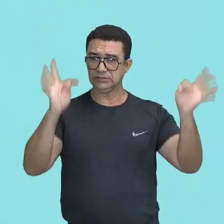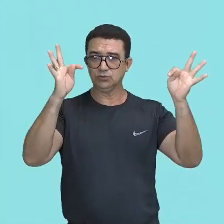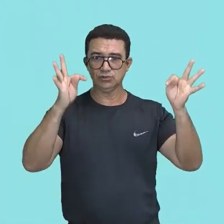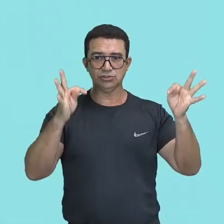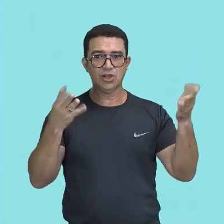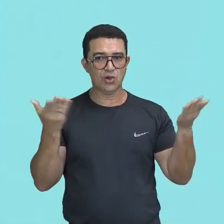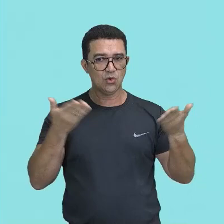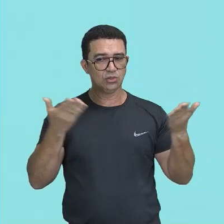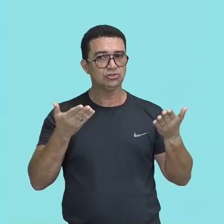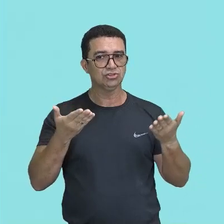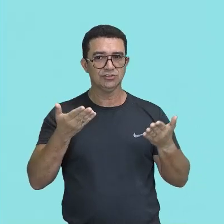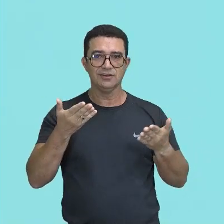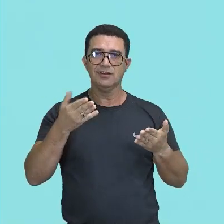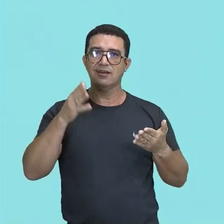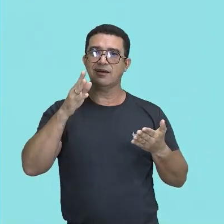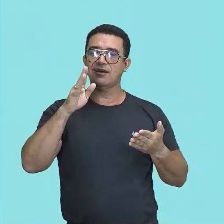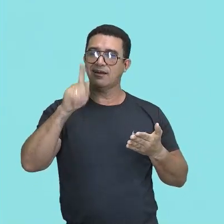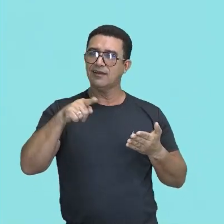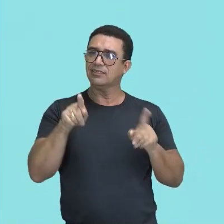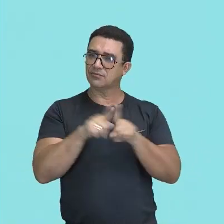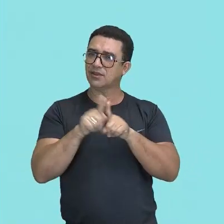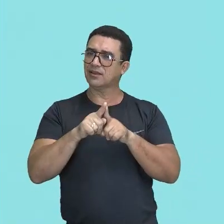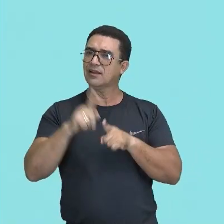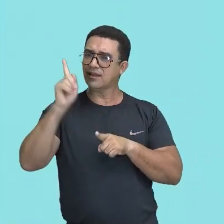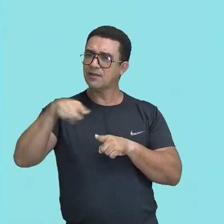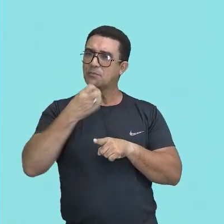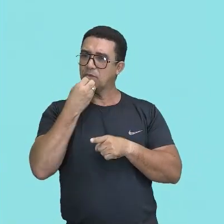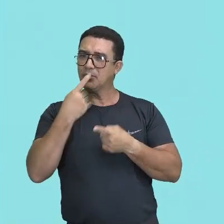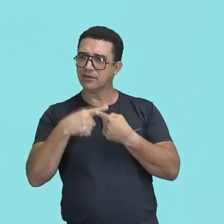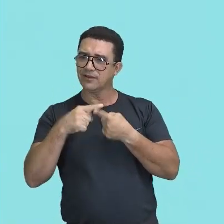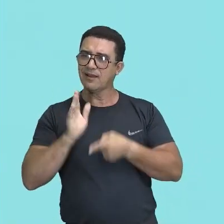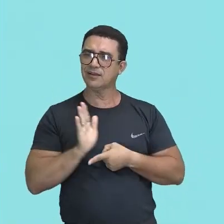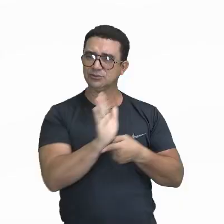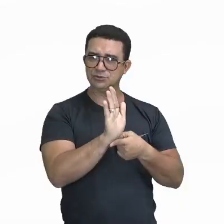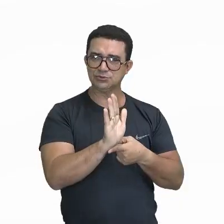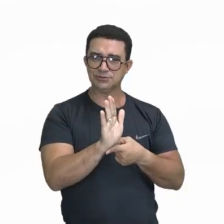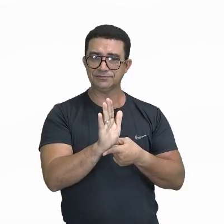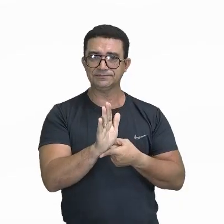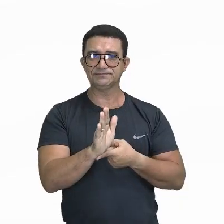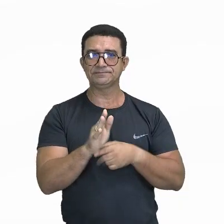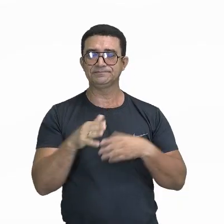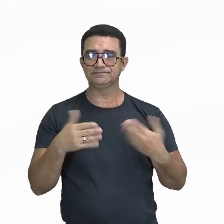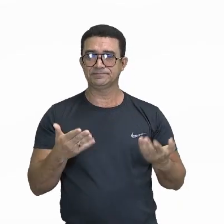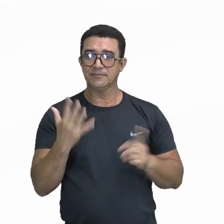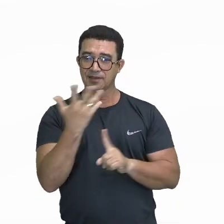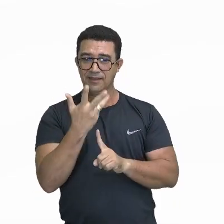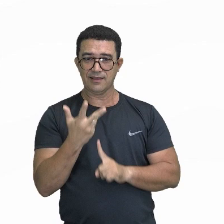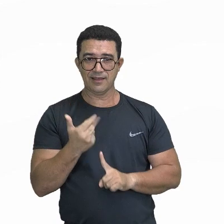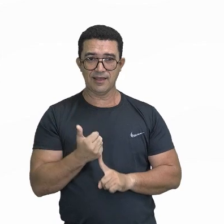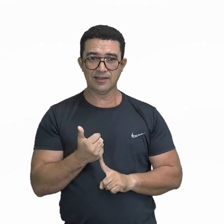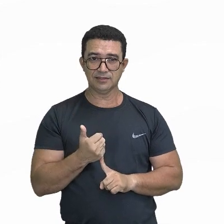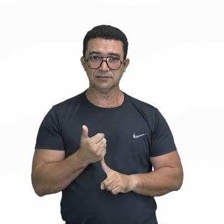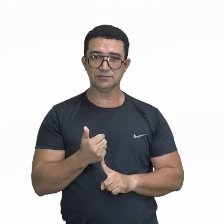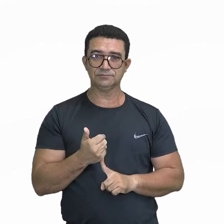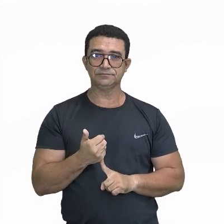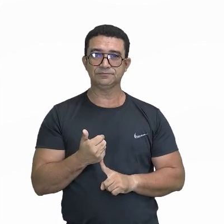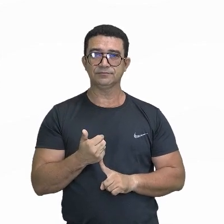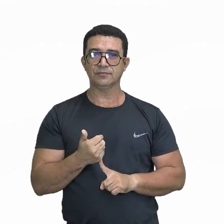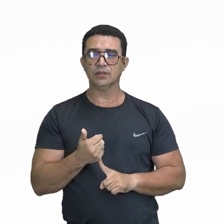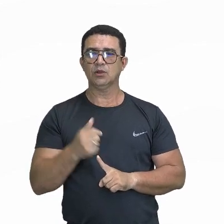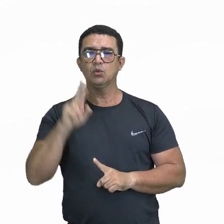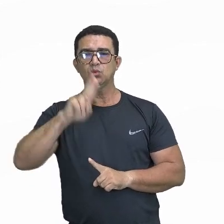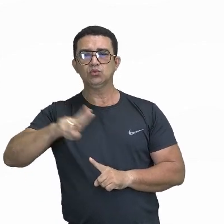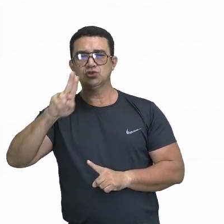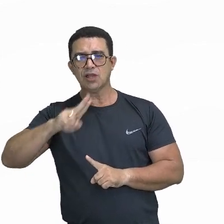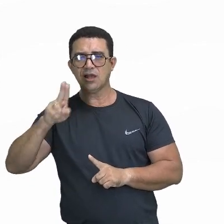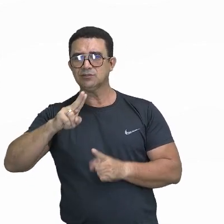ela está muito ao nosso favor. Então, a arte mediada pelos